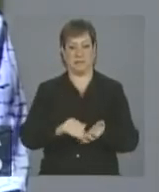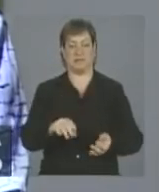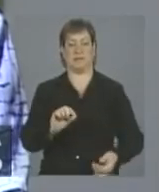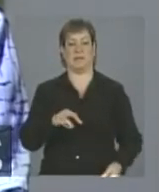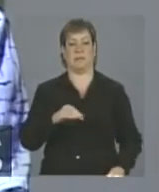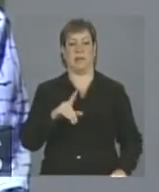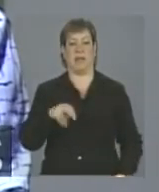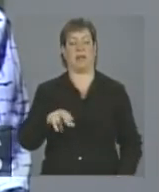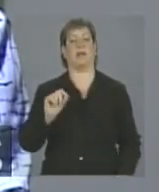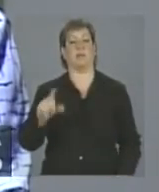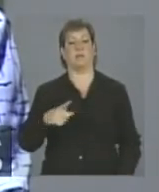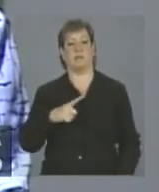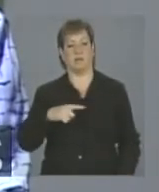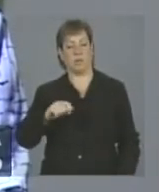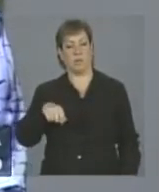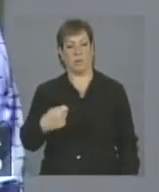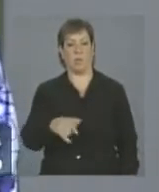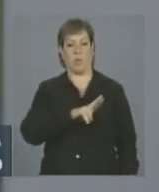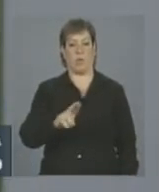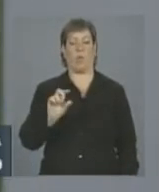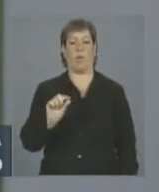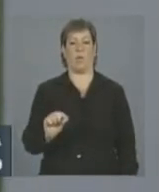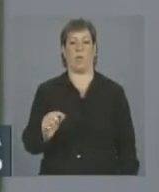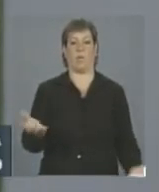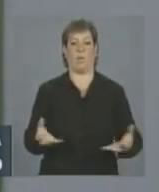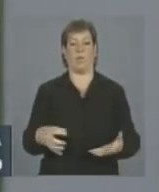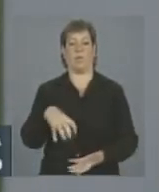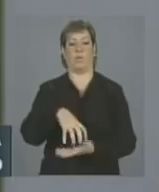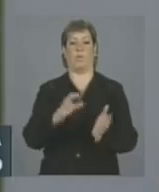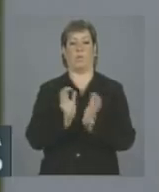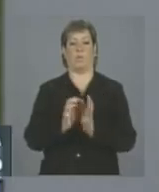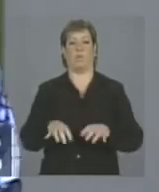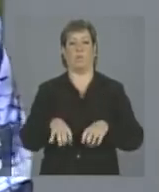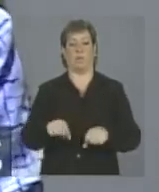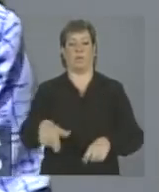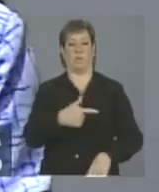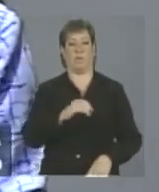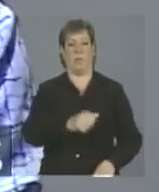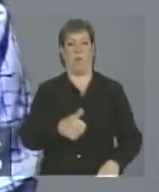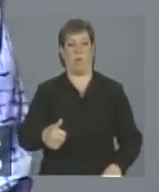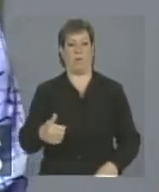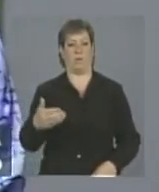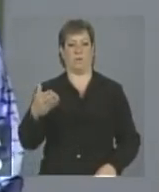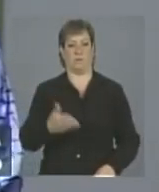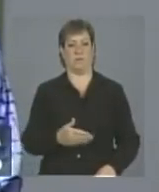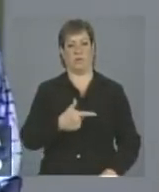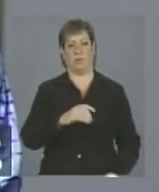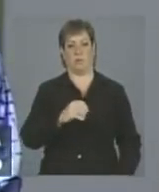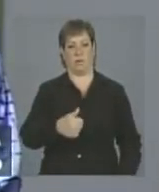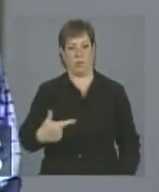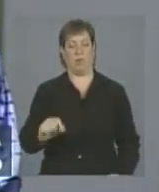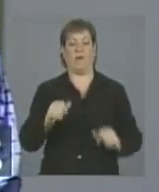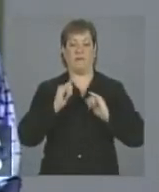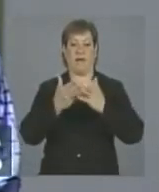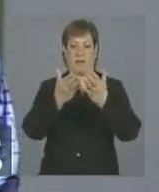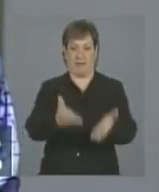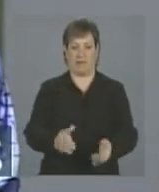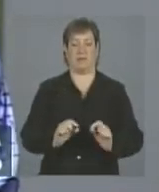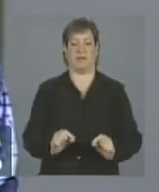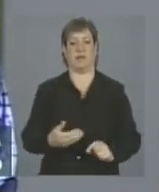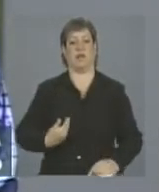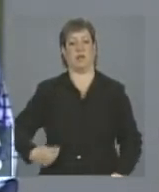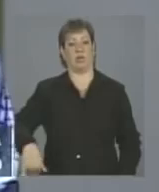Medeiros, que dá nome à turma 2011-2012, e dizer a ela que